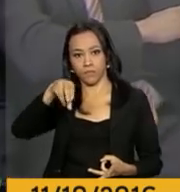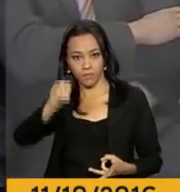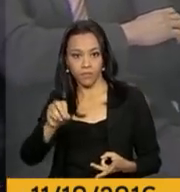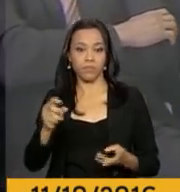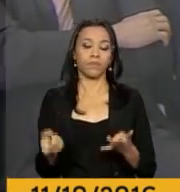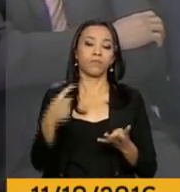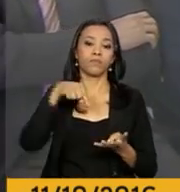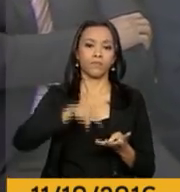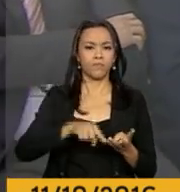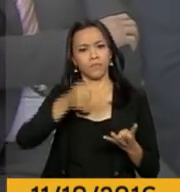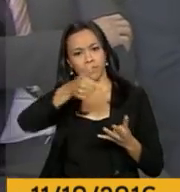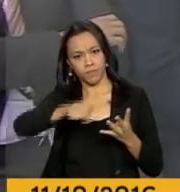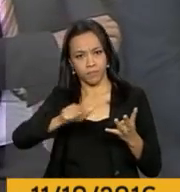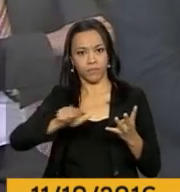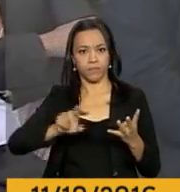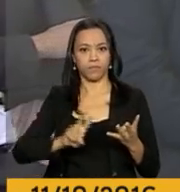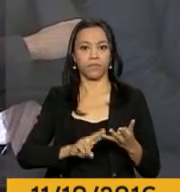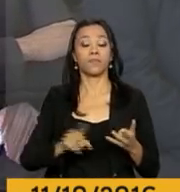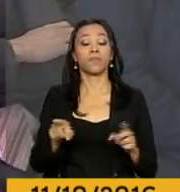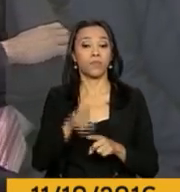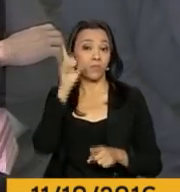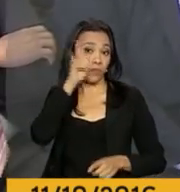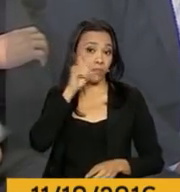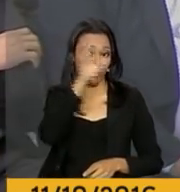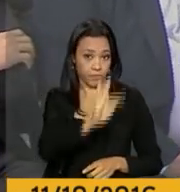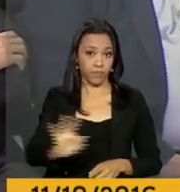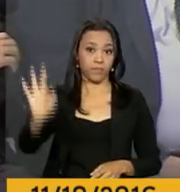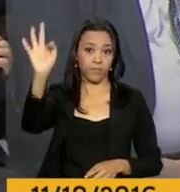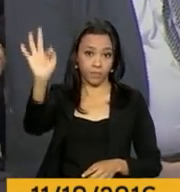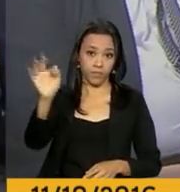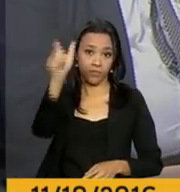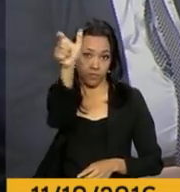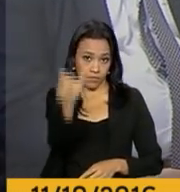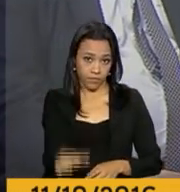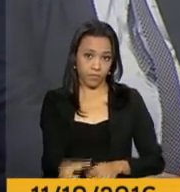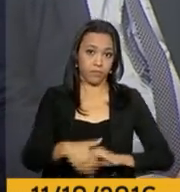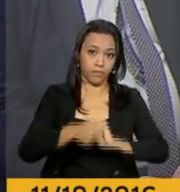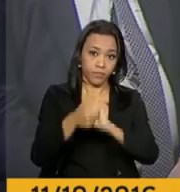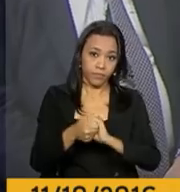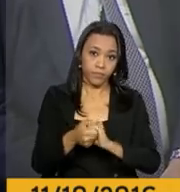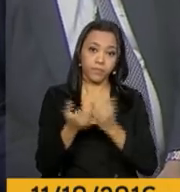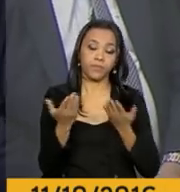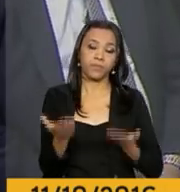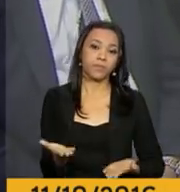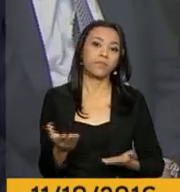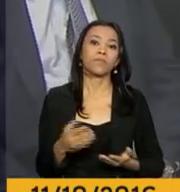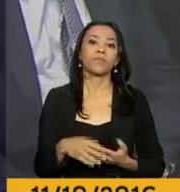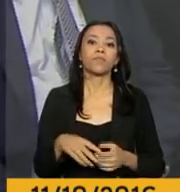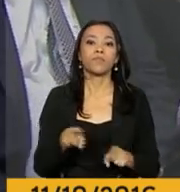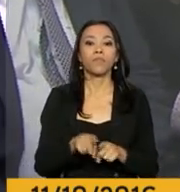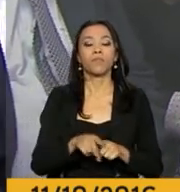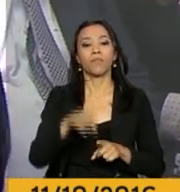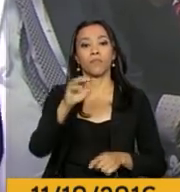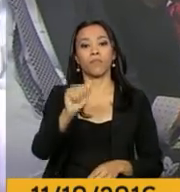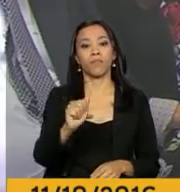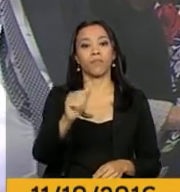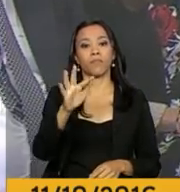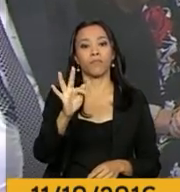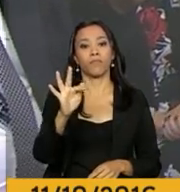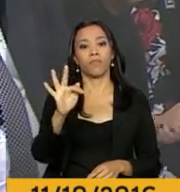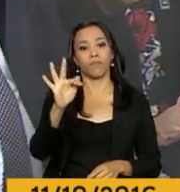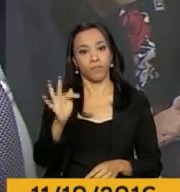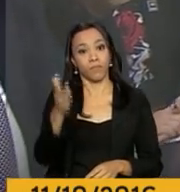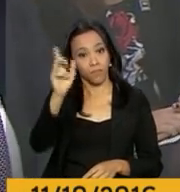Napoleão Nunes Maia o deputado federal Júlio Lopes o Guilherme afif Domingos presidente do